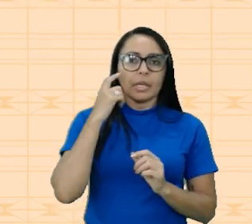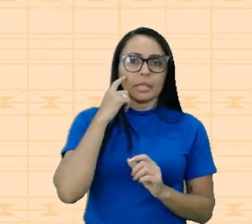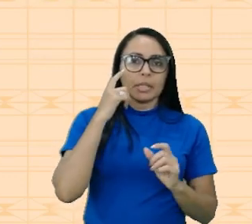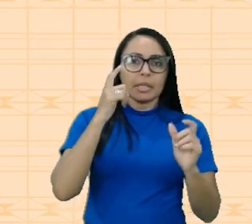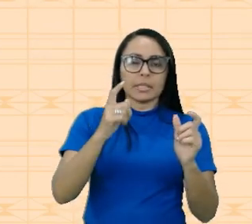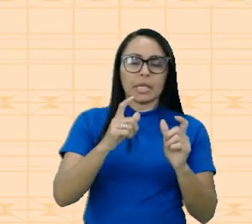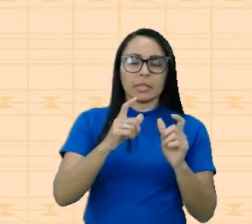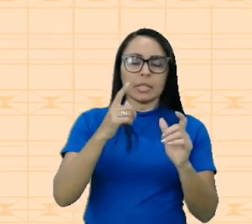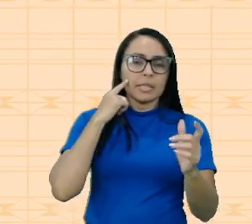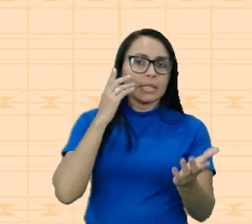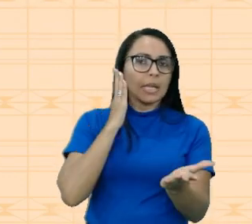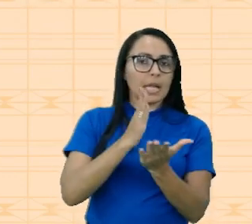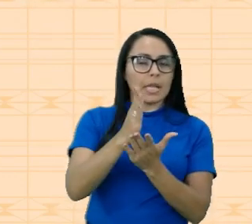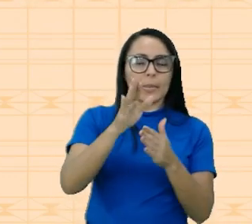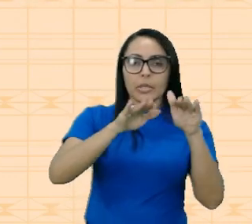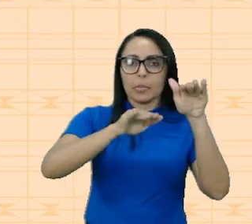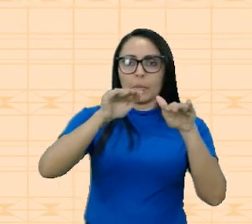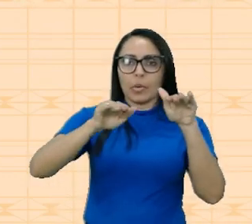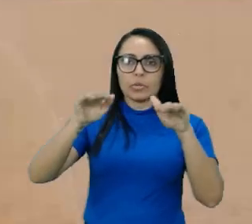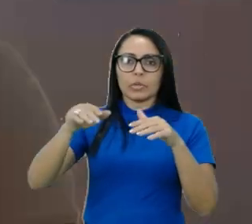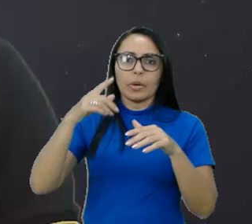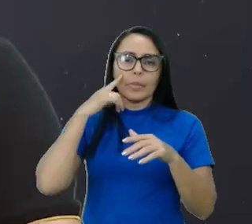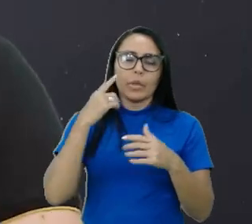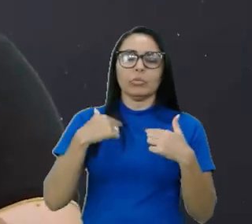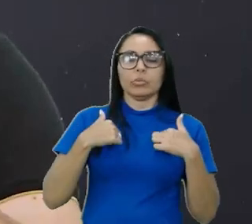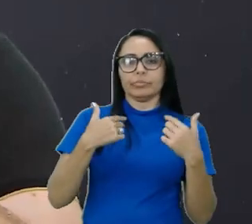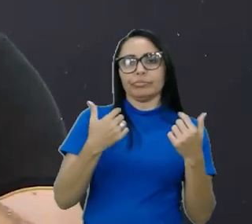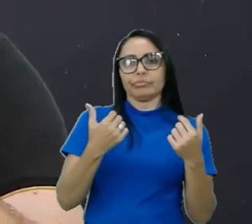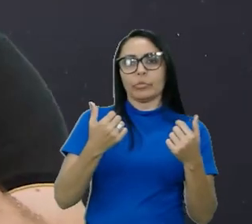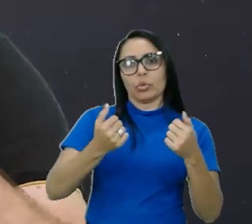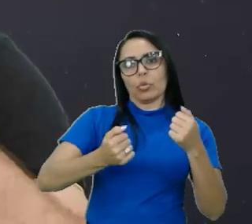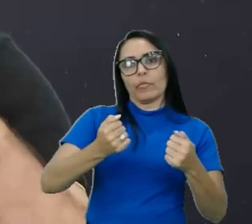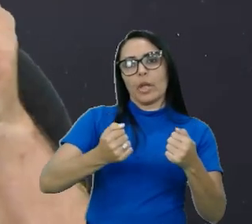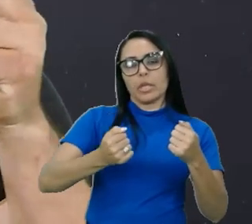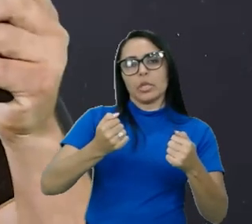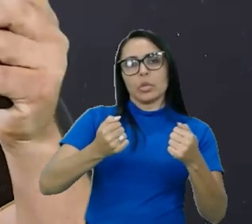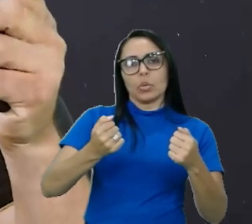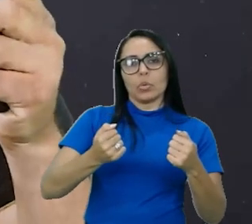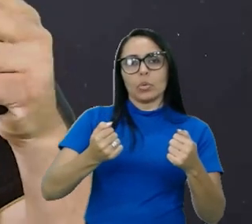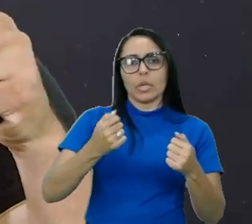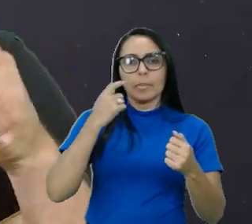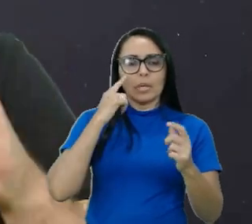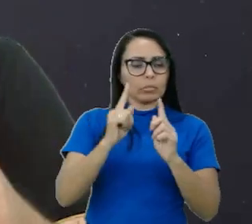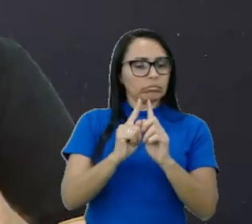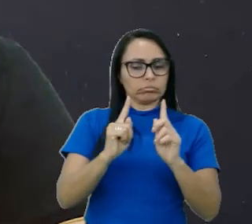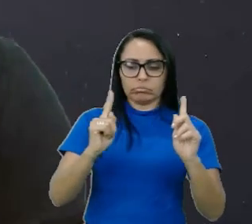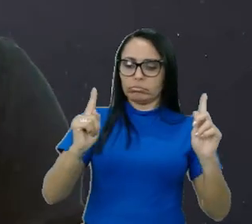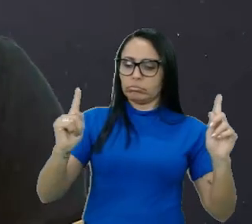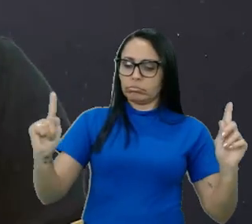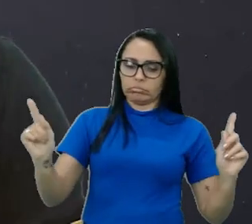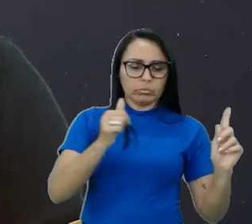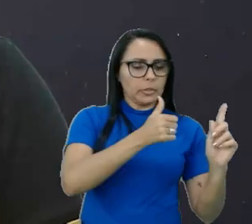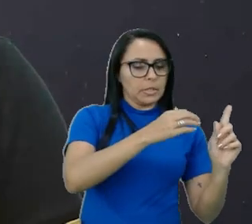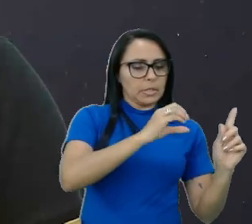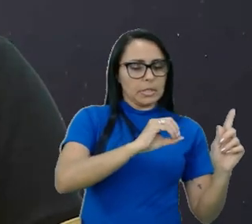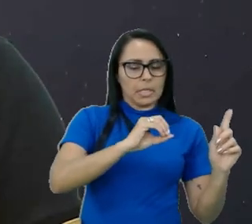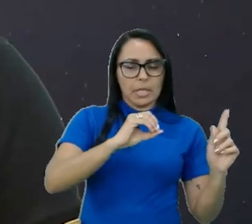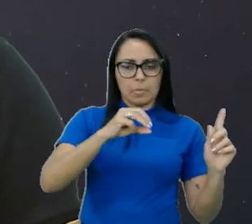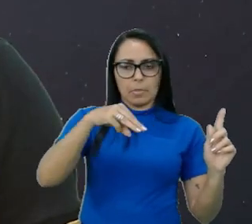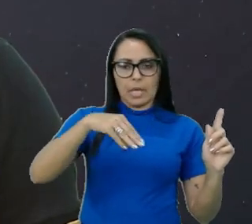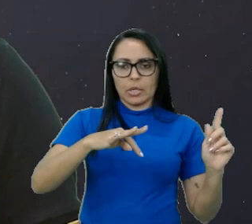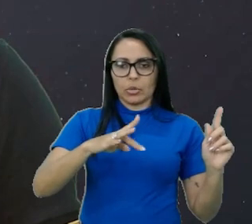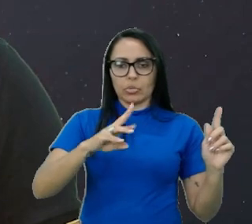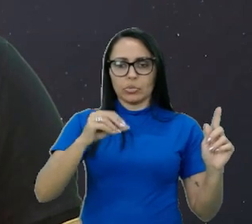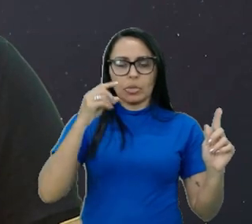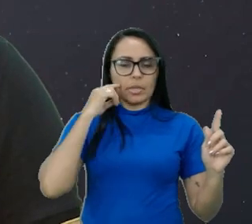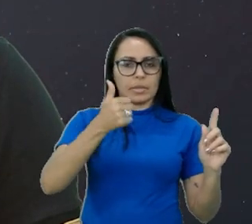diretamente proporcionais. Estou num veículo que percorre 100 metros em 10 segundos. A